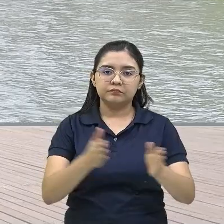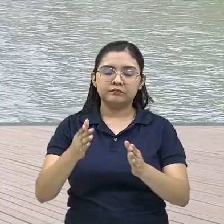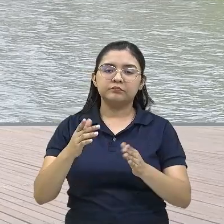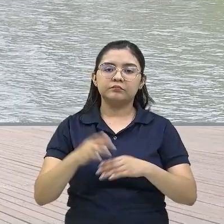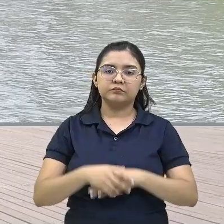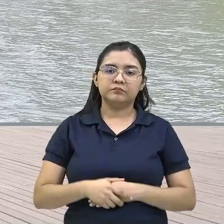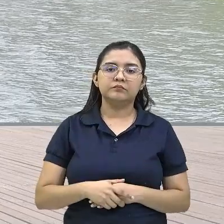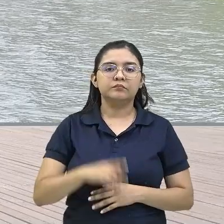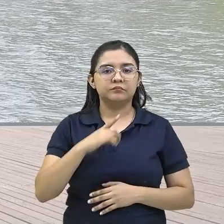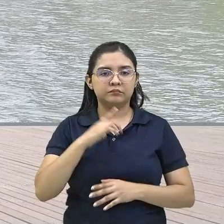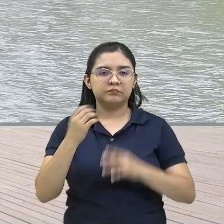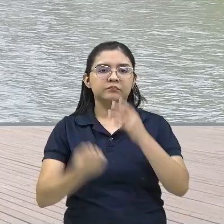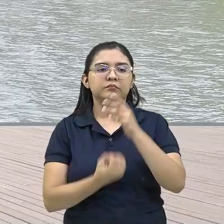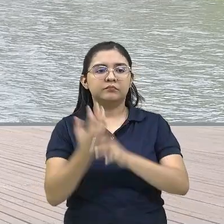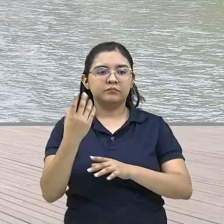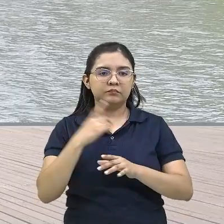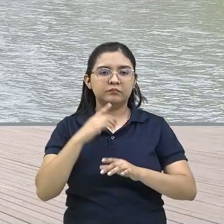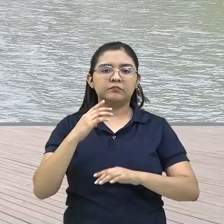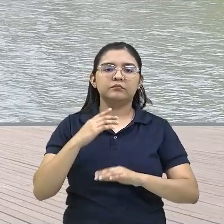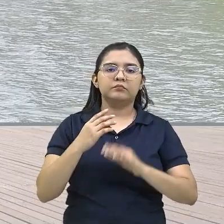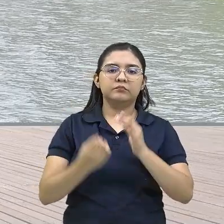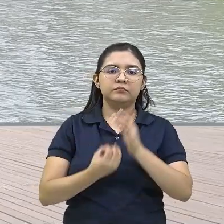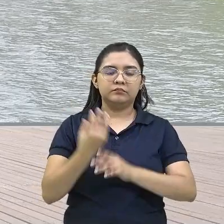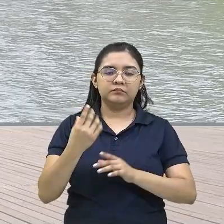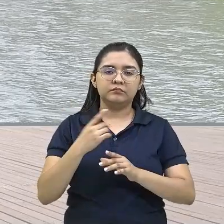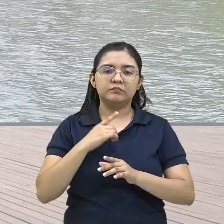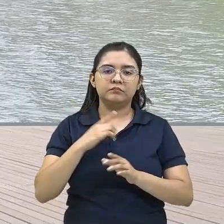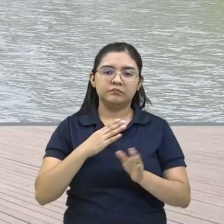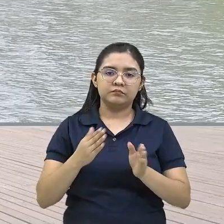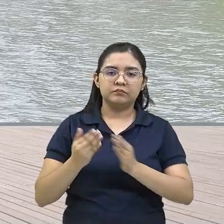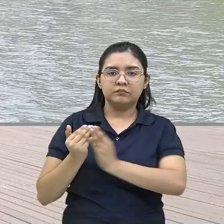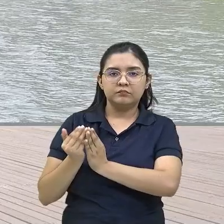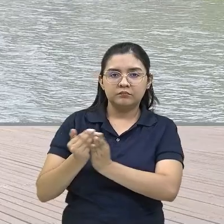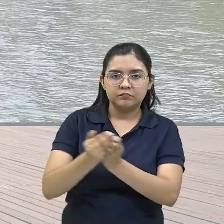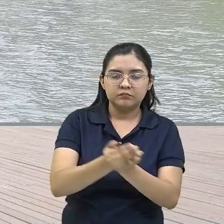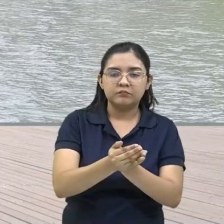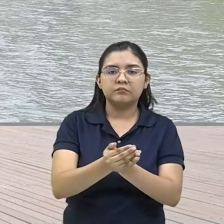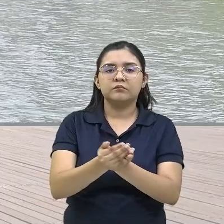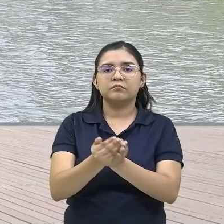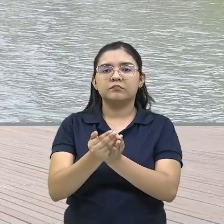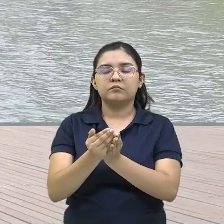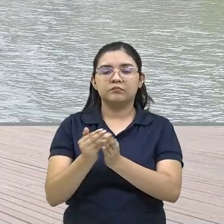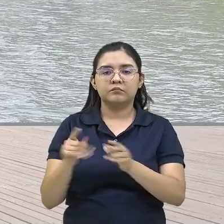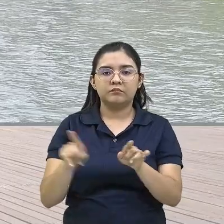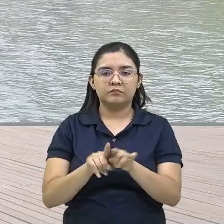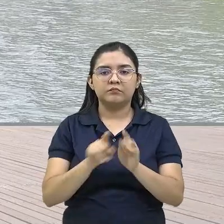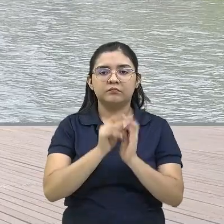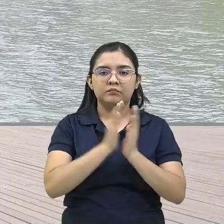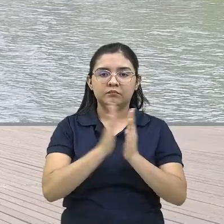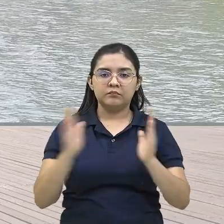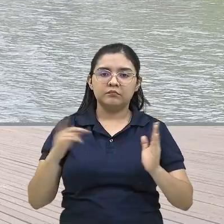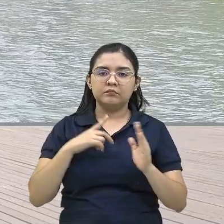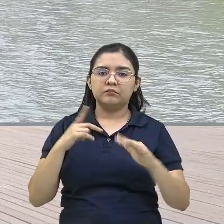povoando, surgindo essas vilas, a formação dessas novas rotas fluviais, né, para